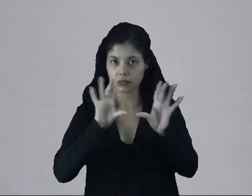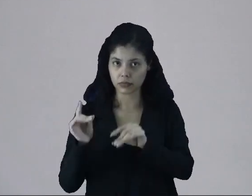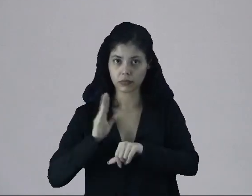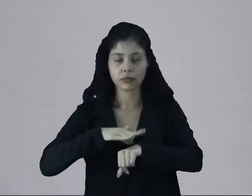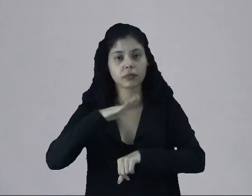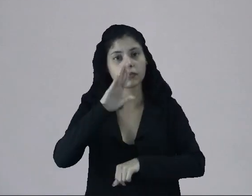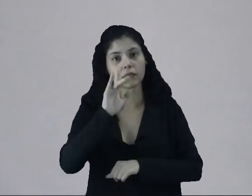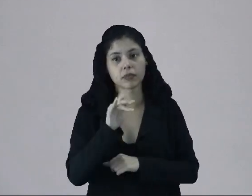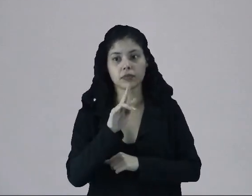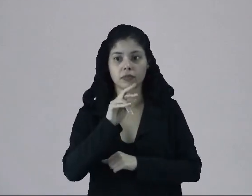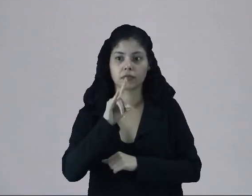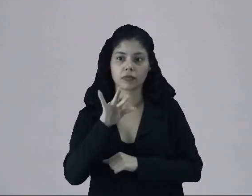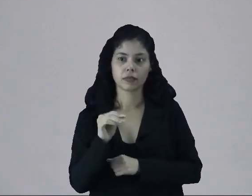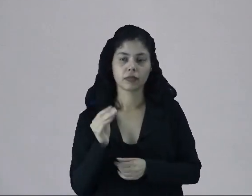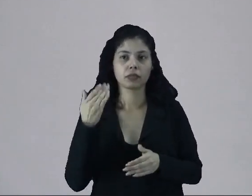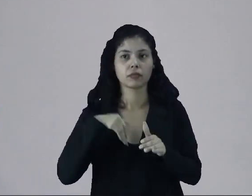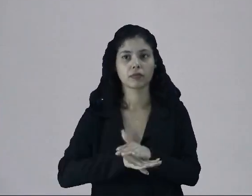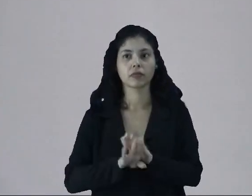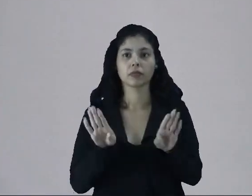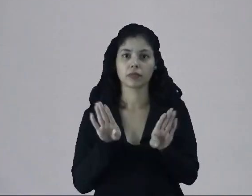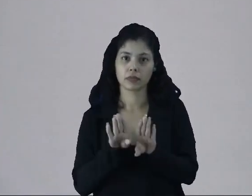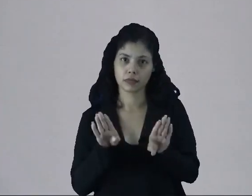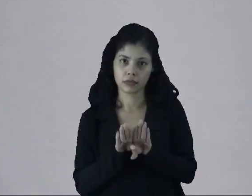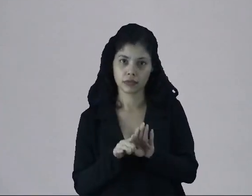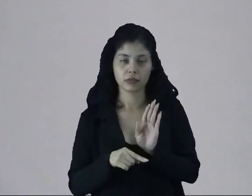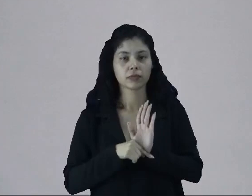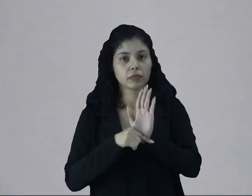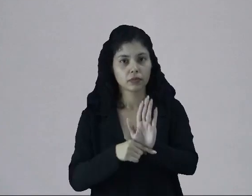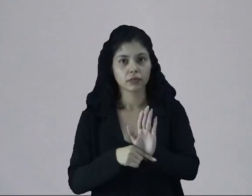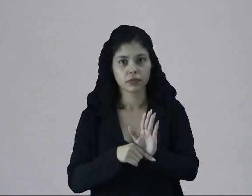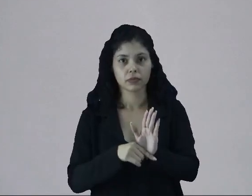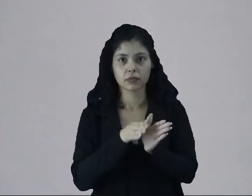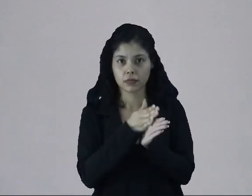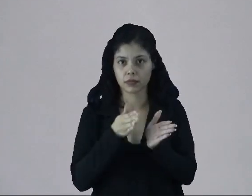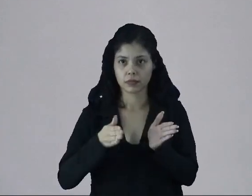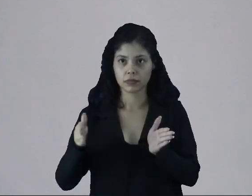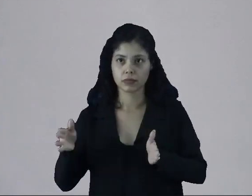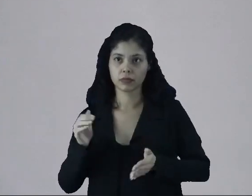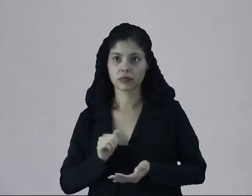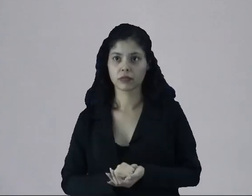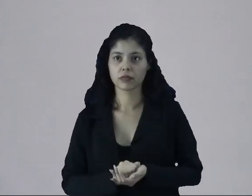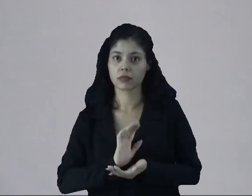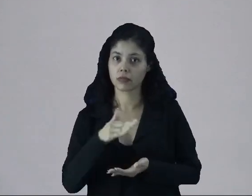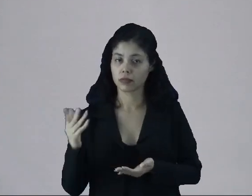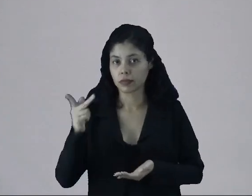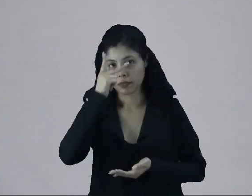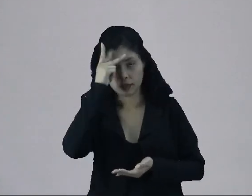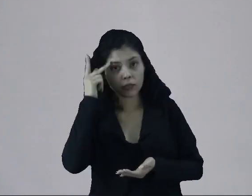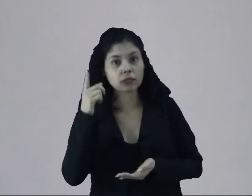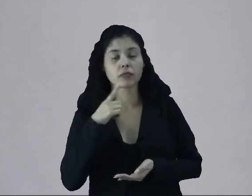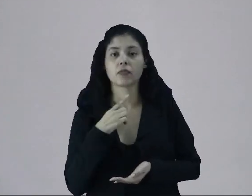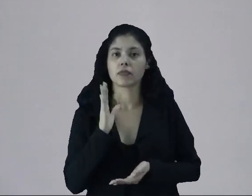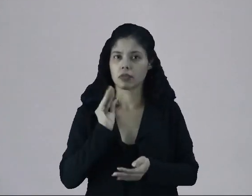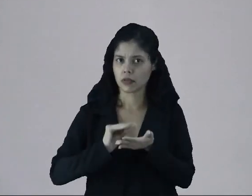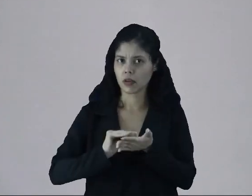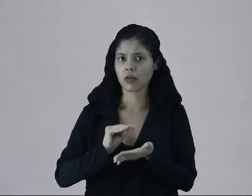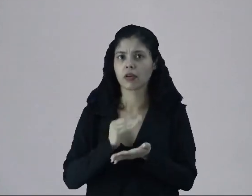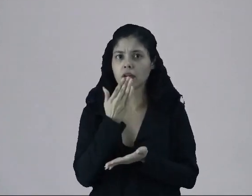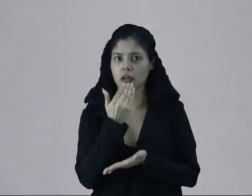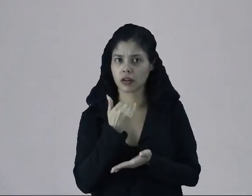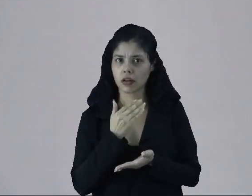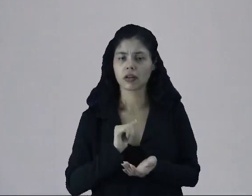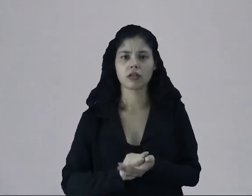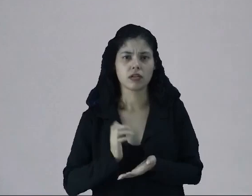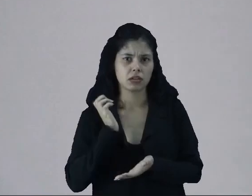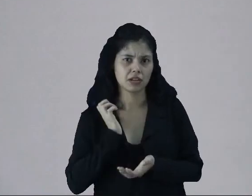mais triglicerídeos para ser depositados, que serão decompostos em outro momento. Quando a pessoa tem uma má alimentação completa, muito